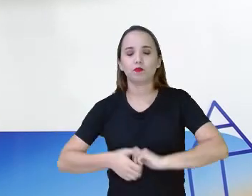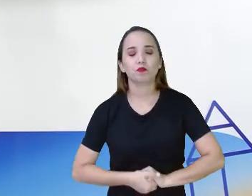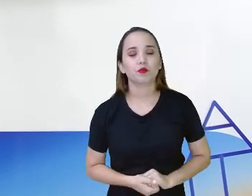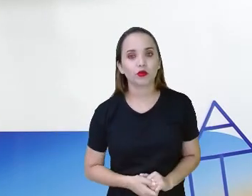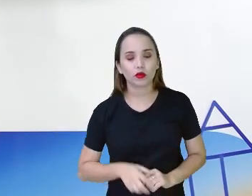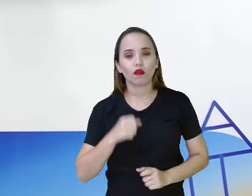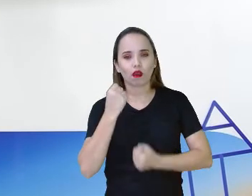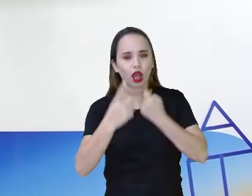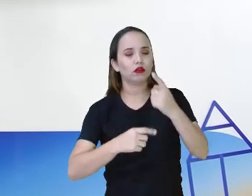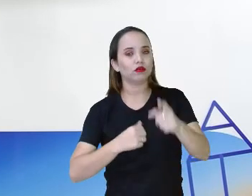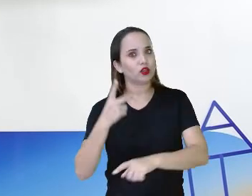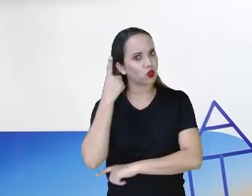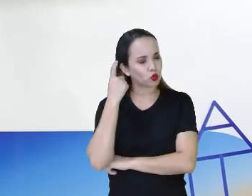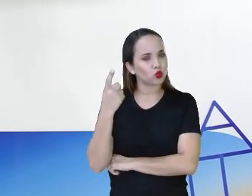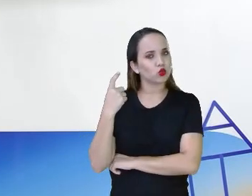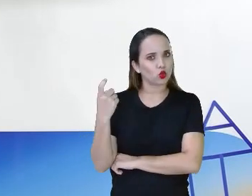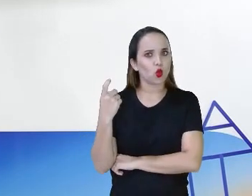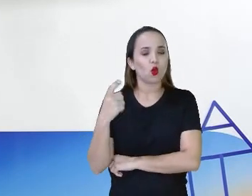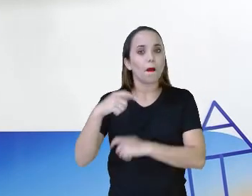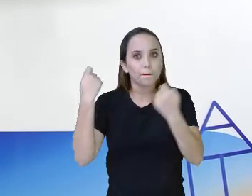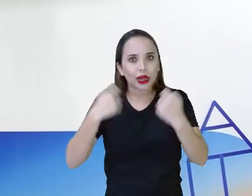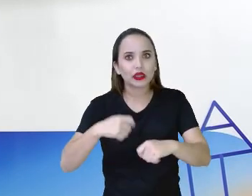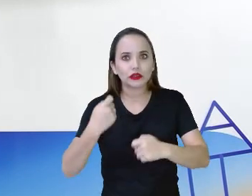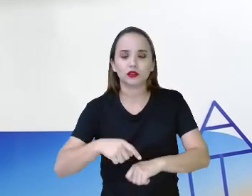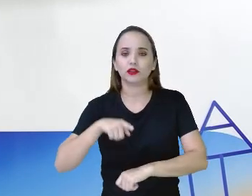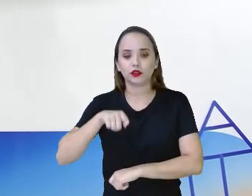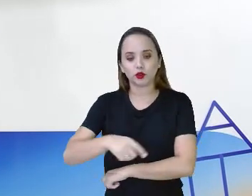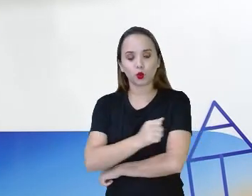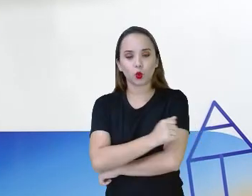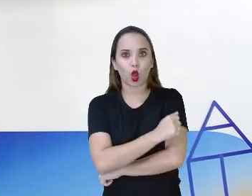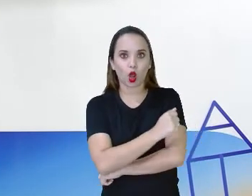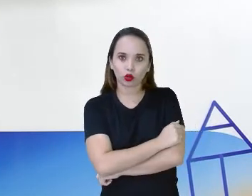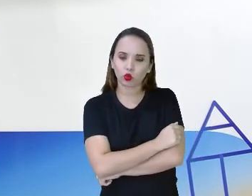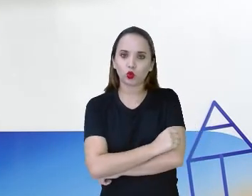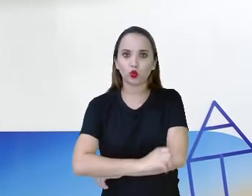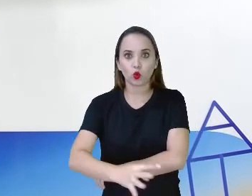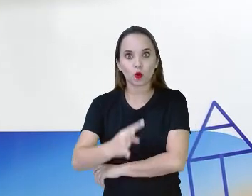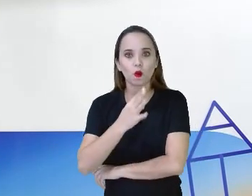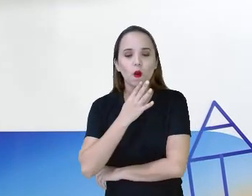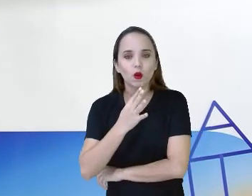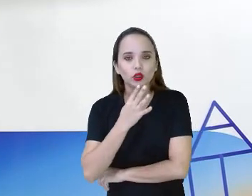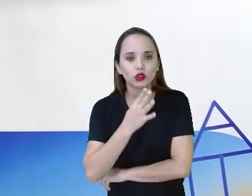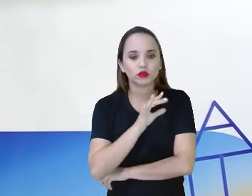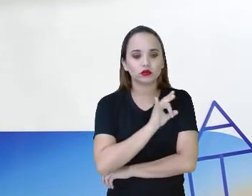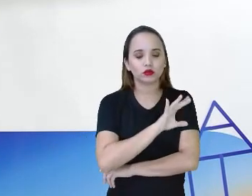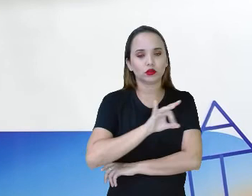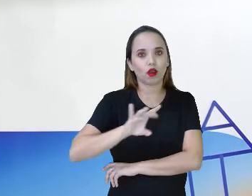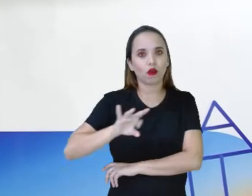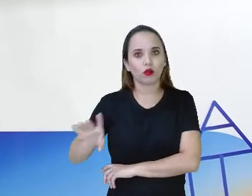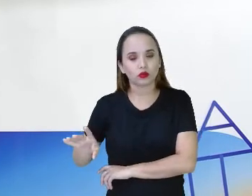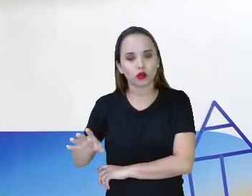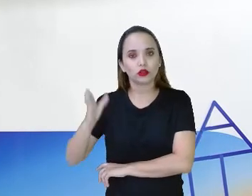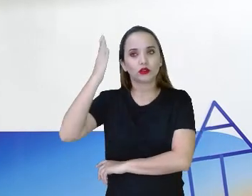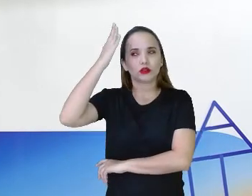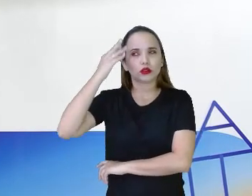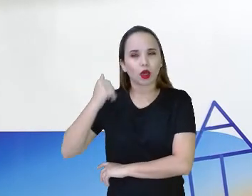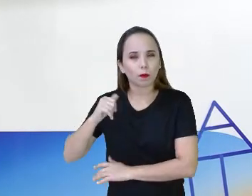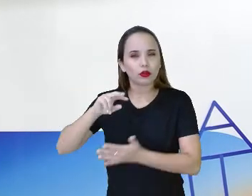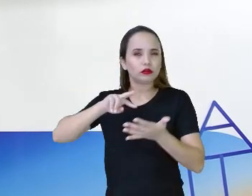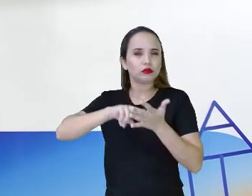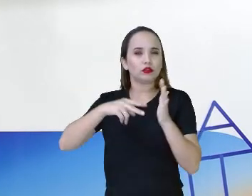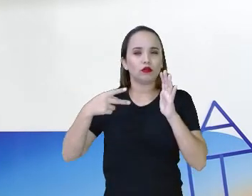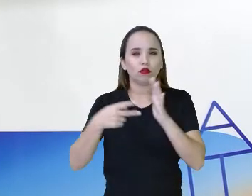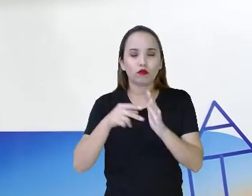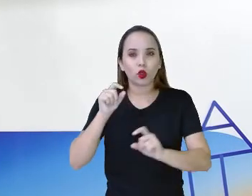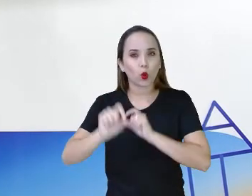que incômodos, é importante que esse estudante conheça, por mais que naquele momento ele